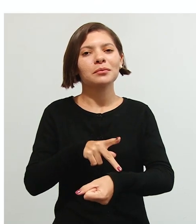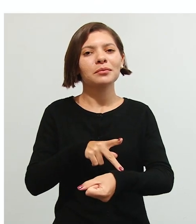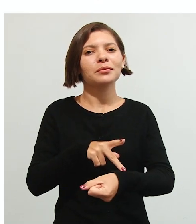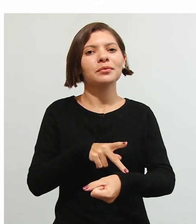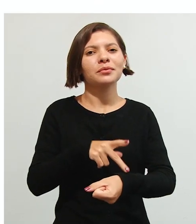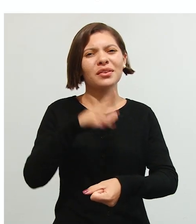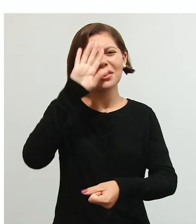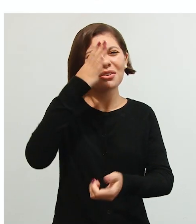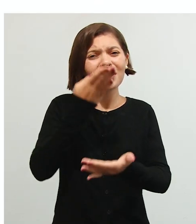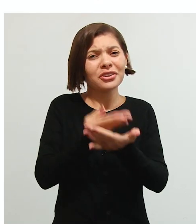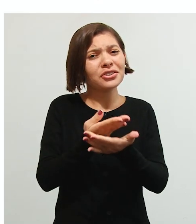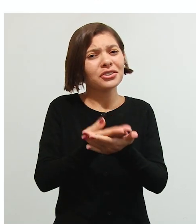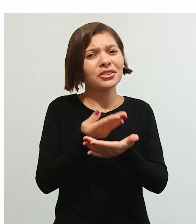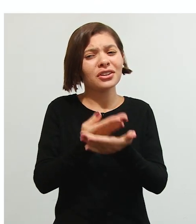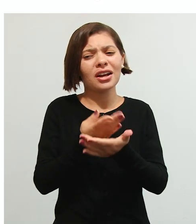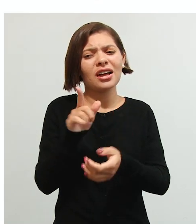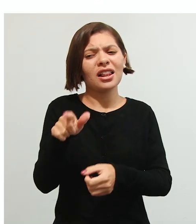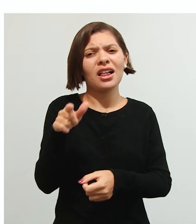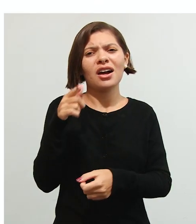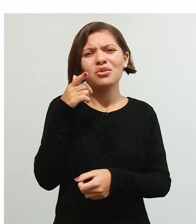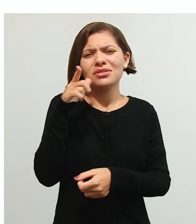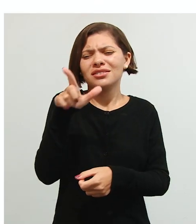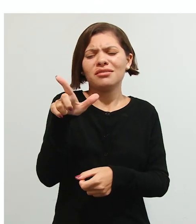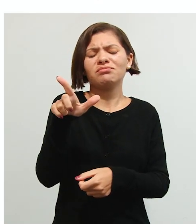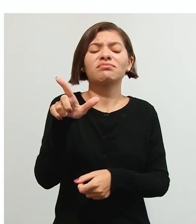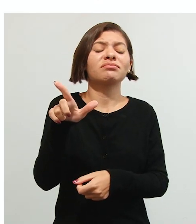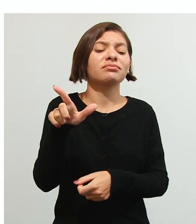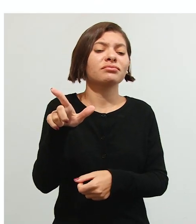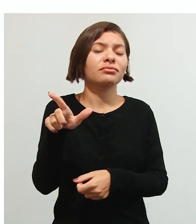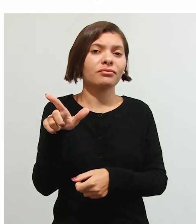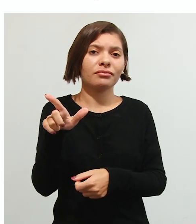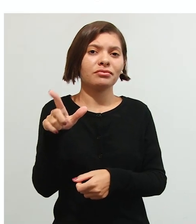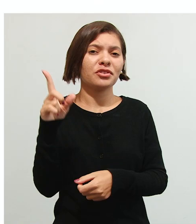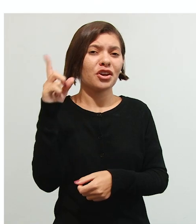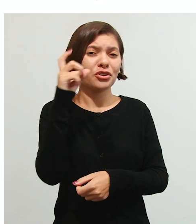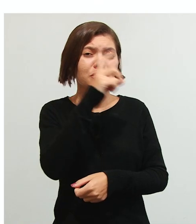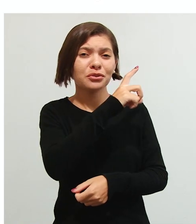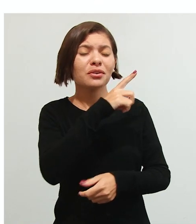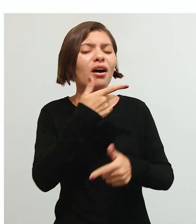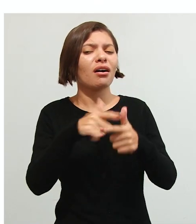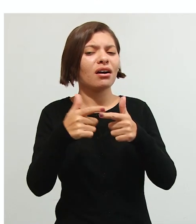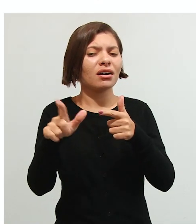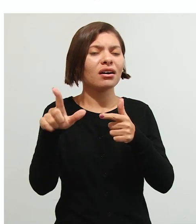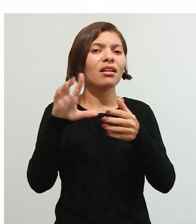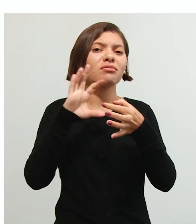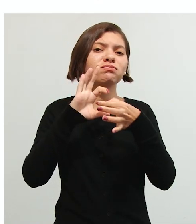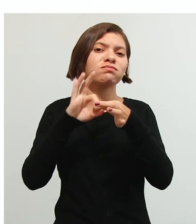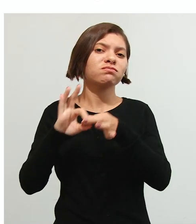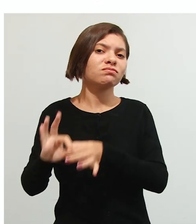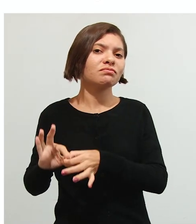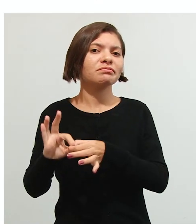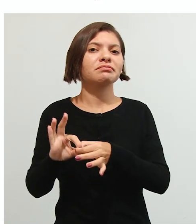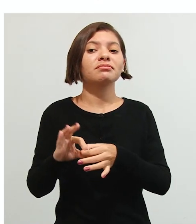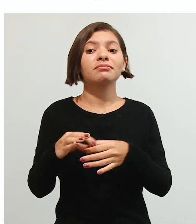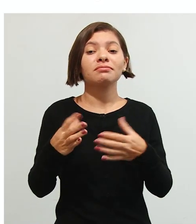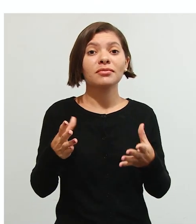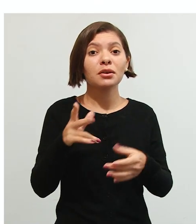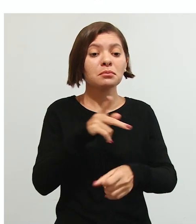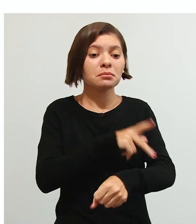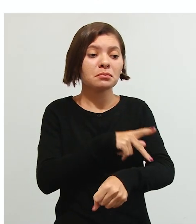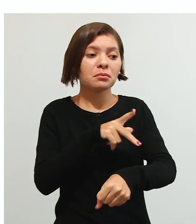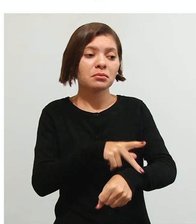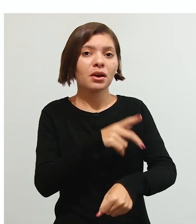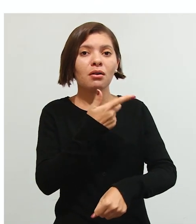pedagogia que não acredita que a criança é capaz, independente das suas dificuldades ou do seu contexto, ela não